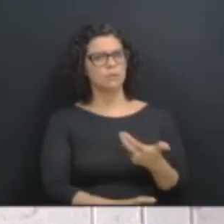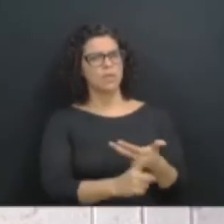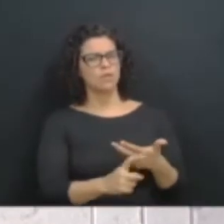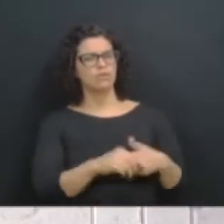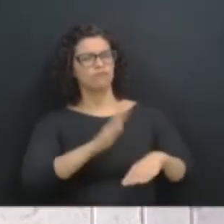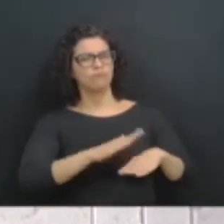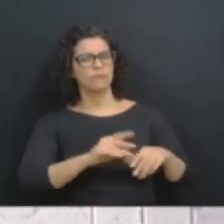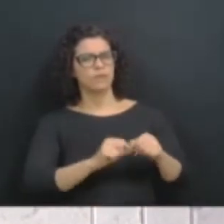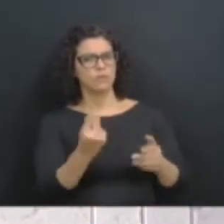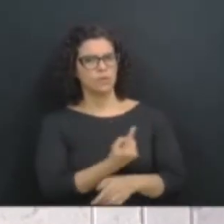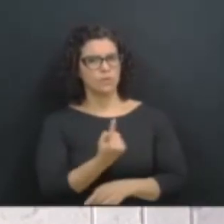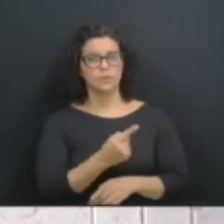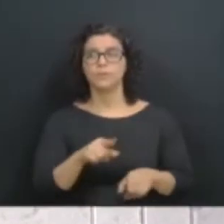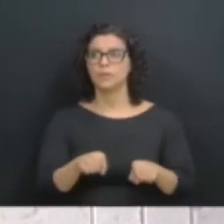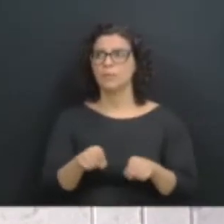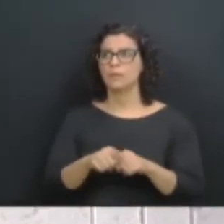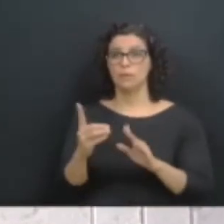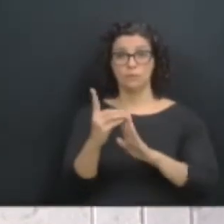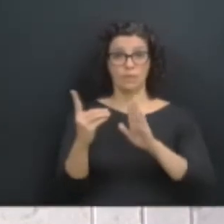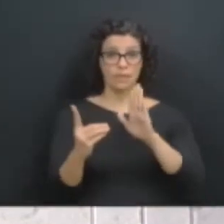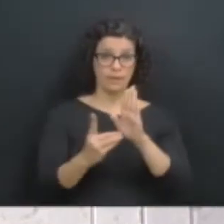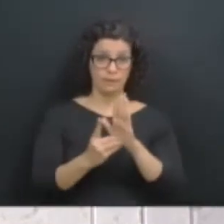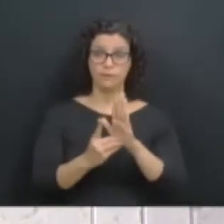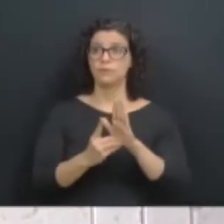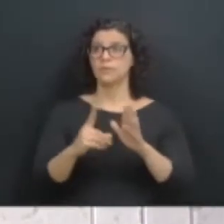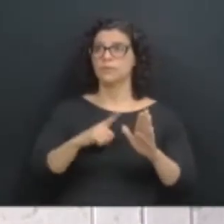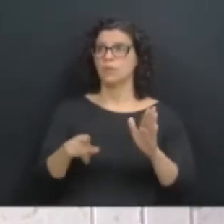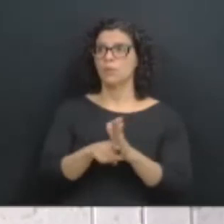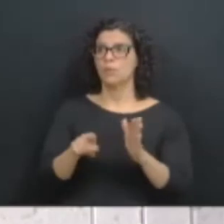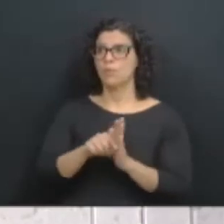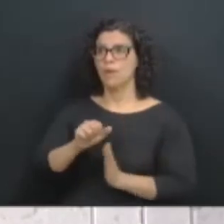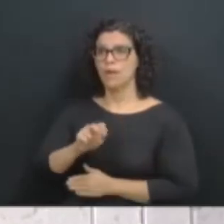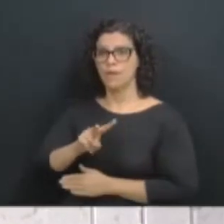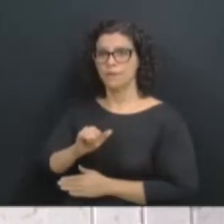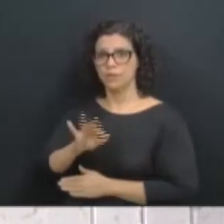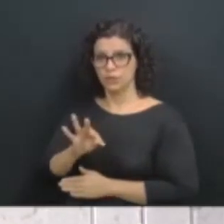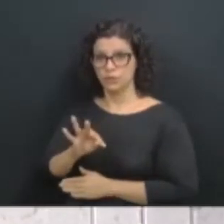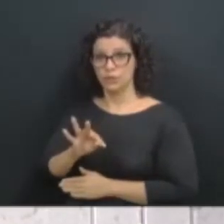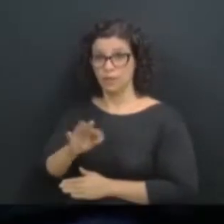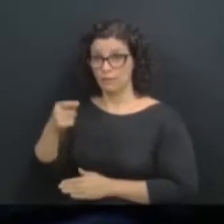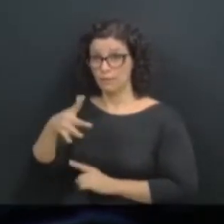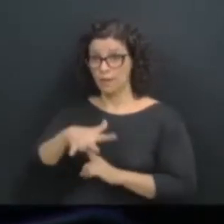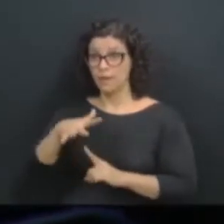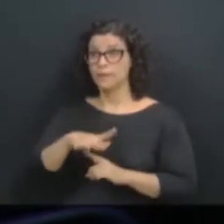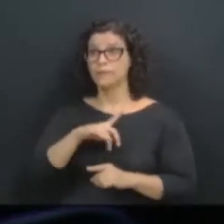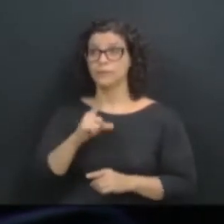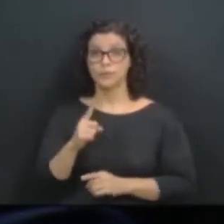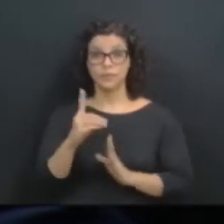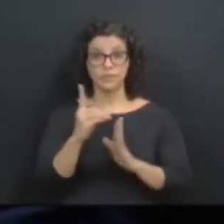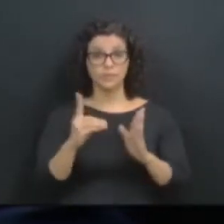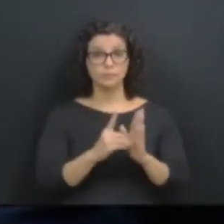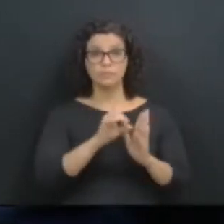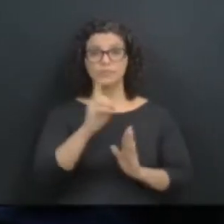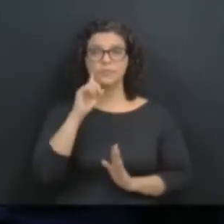nível de produção de decretos de superávit financeiro do Paraná chegou ao número de 1 decreto por